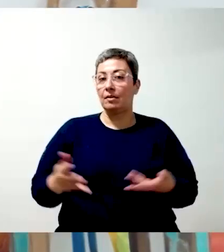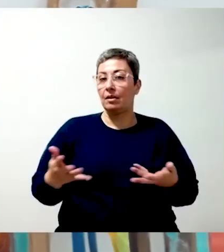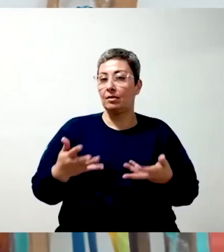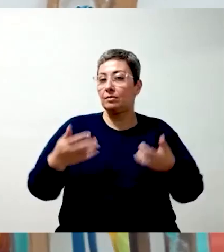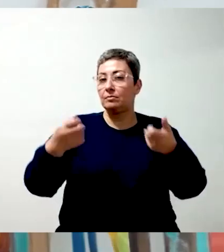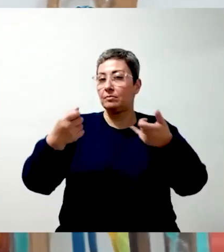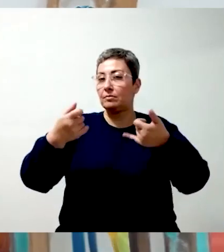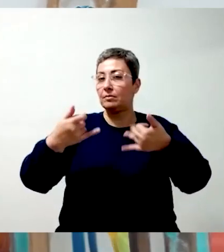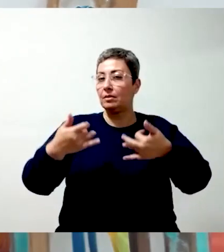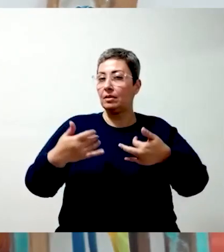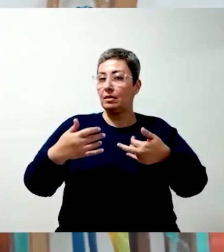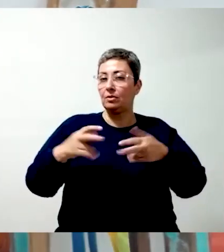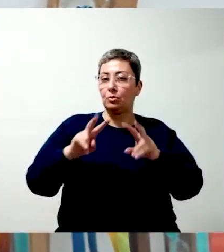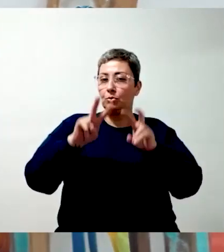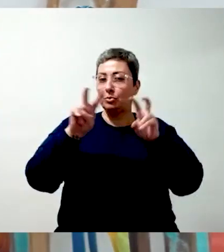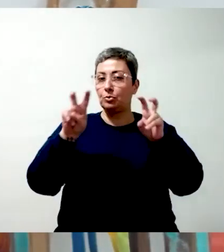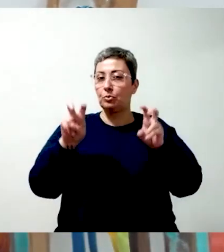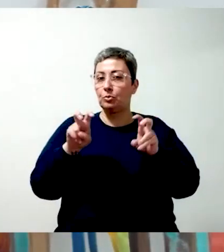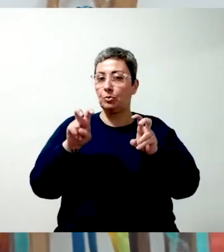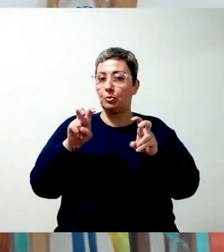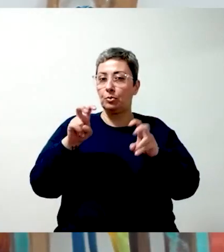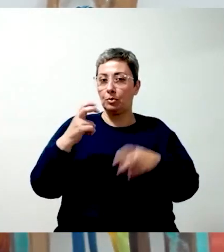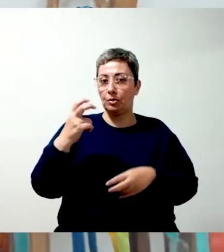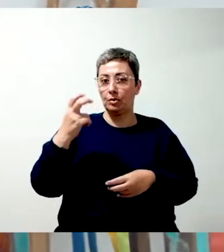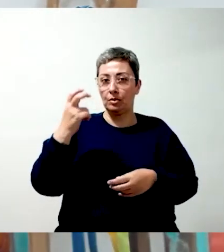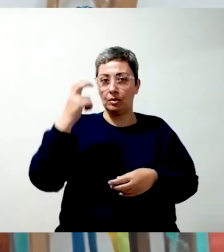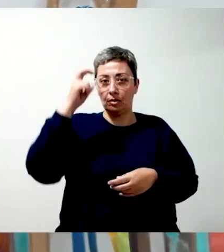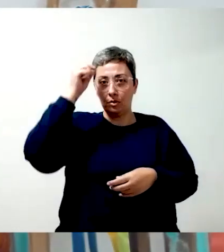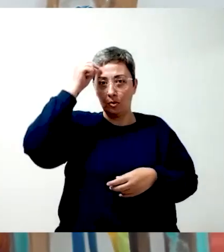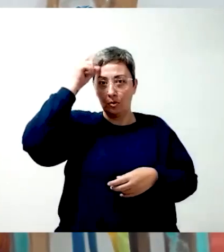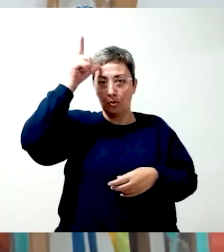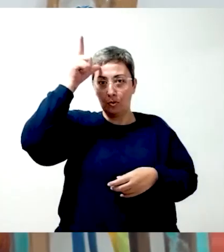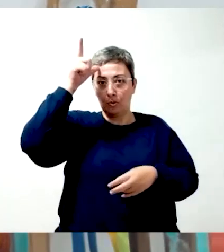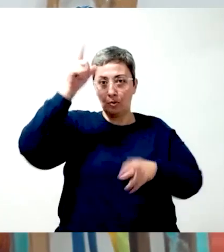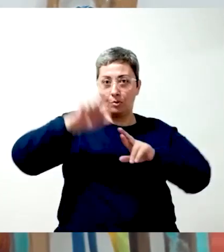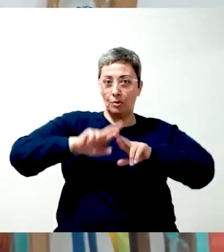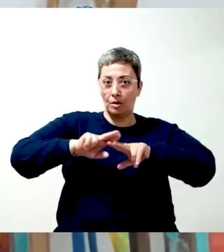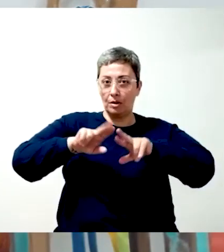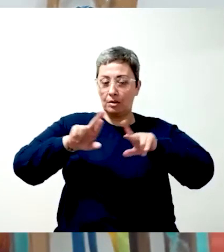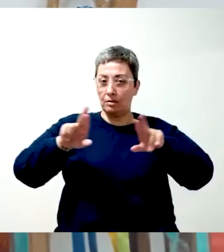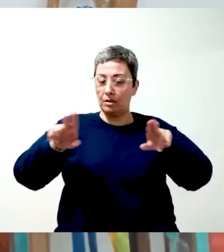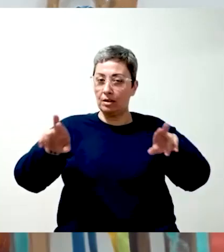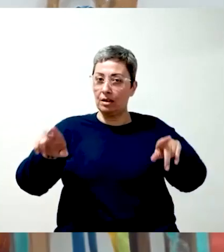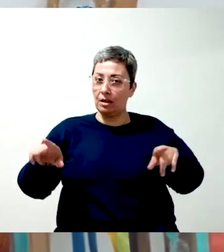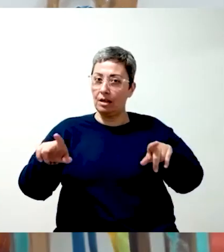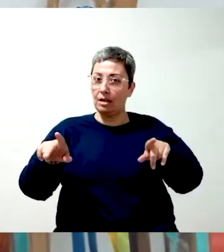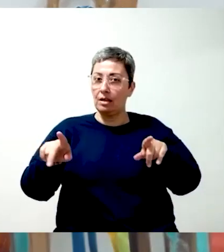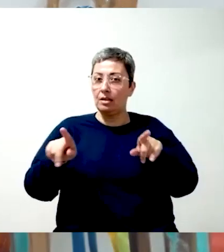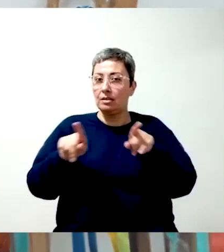E falando sobre culturas diferentes, falando sobre a